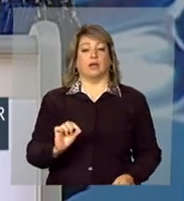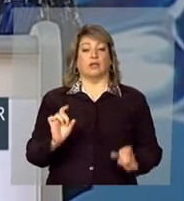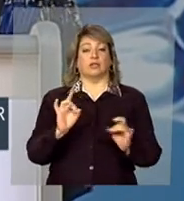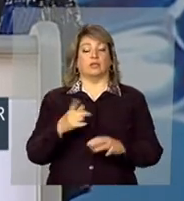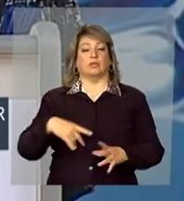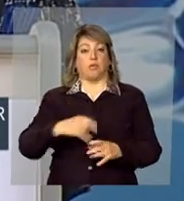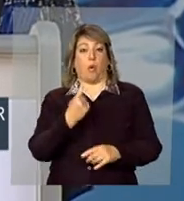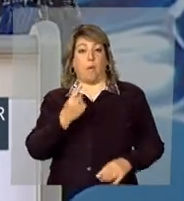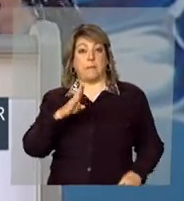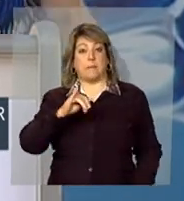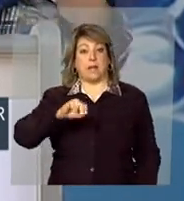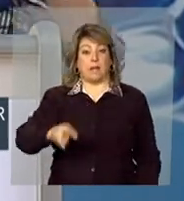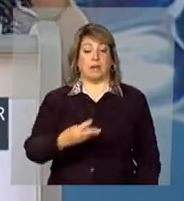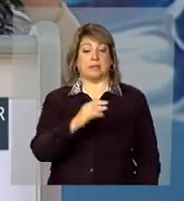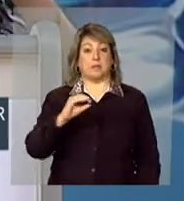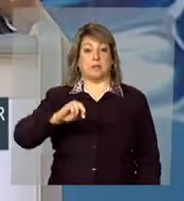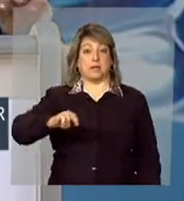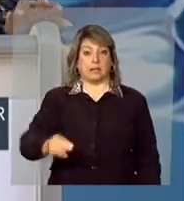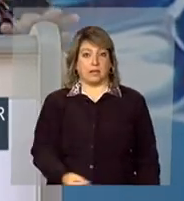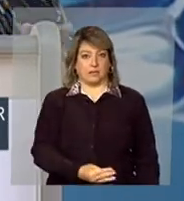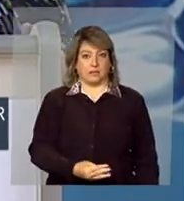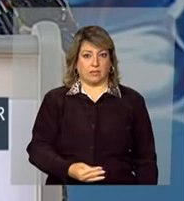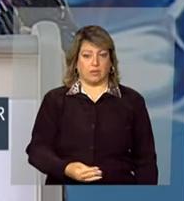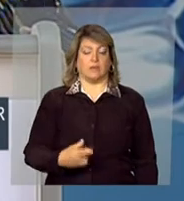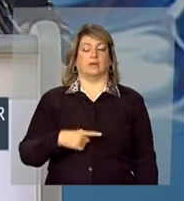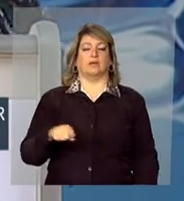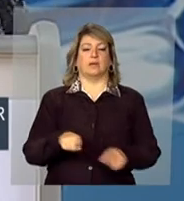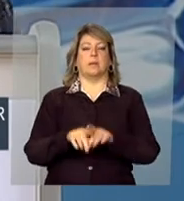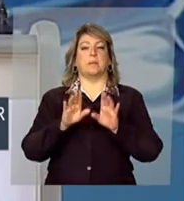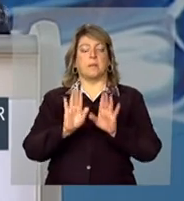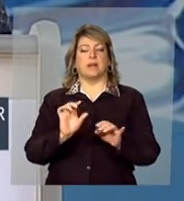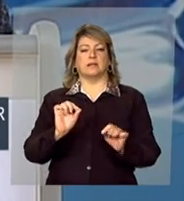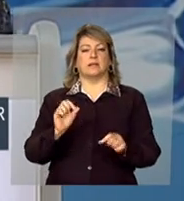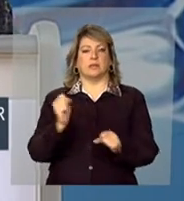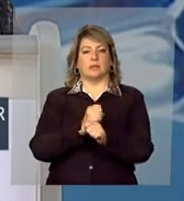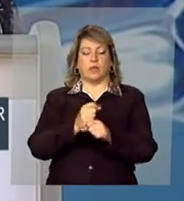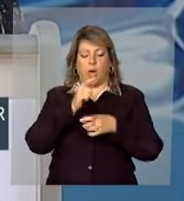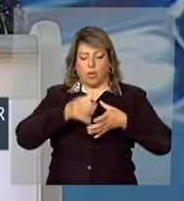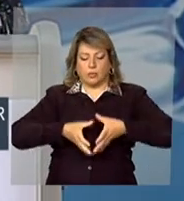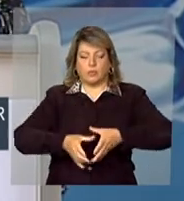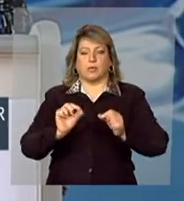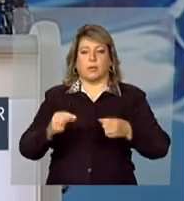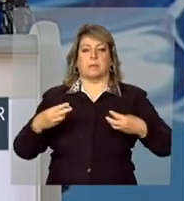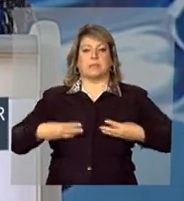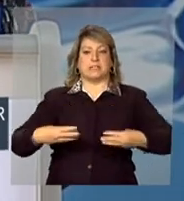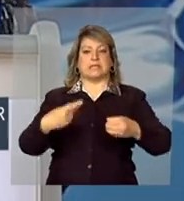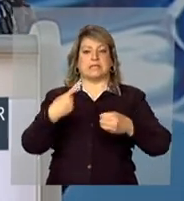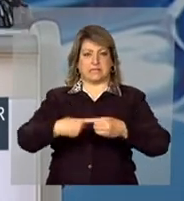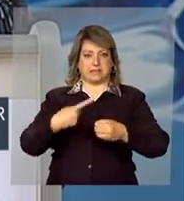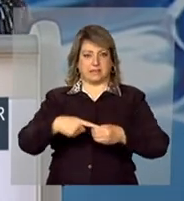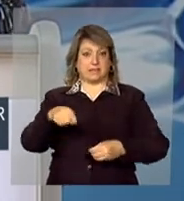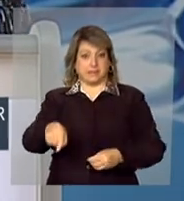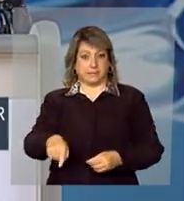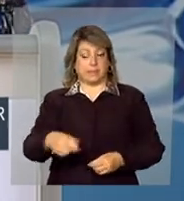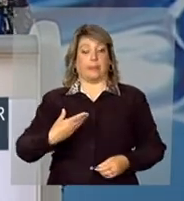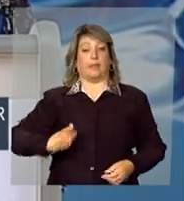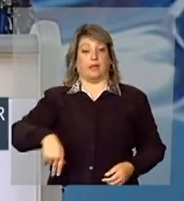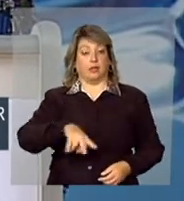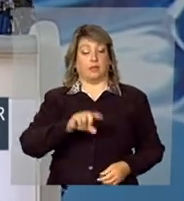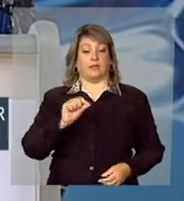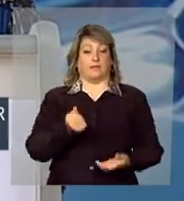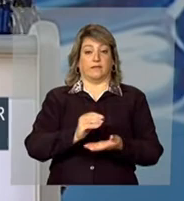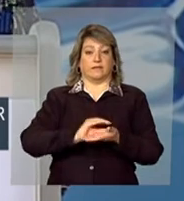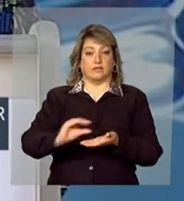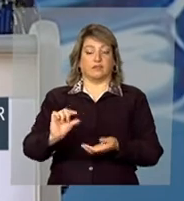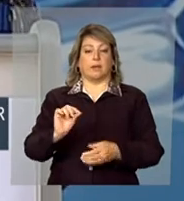e 300 milhões. Mas, no saneamento do Ministério das Cidades, nós